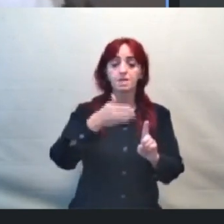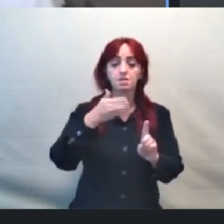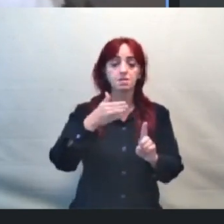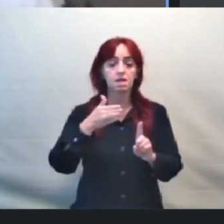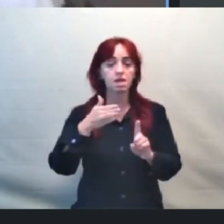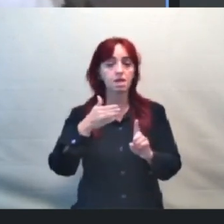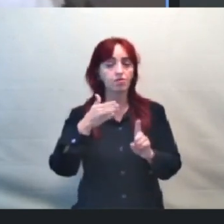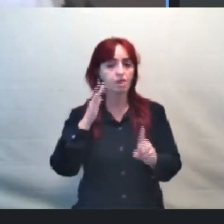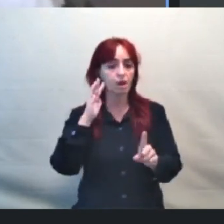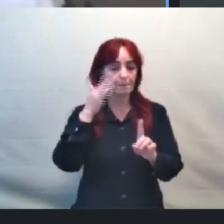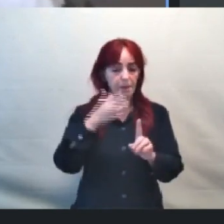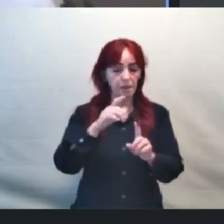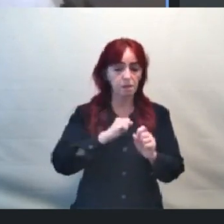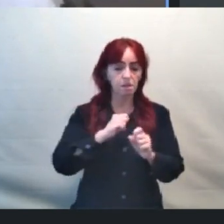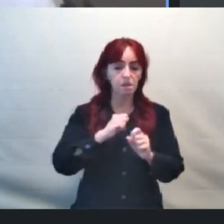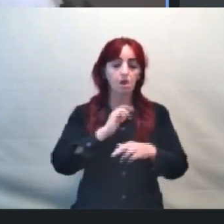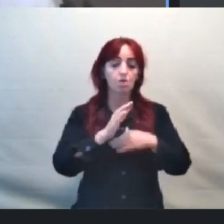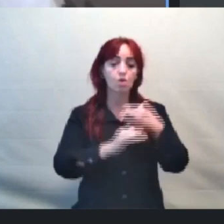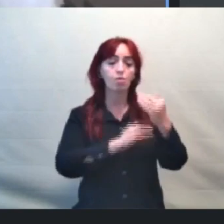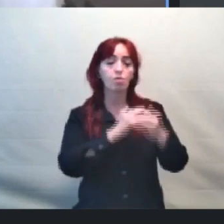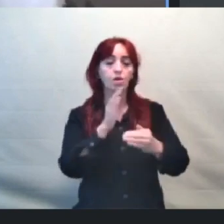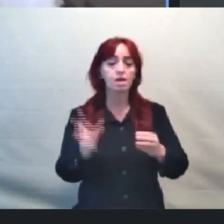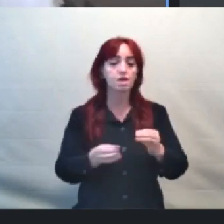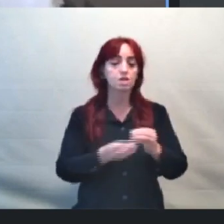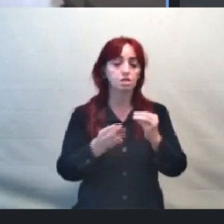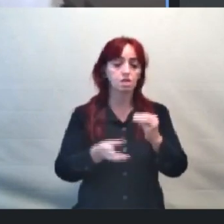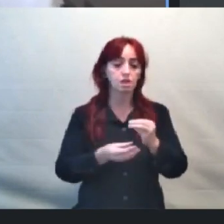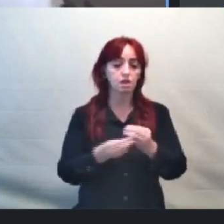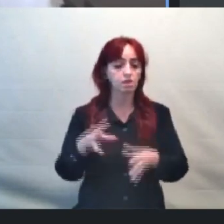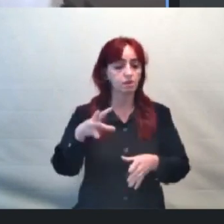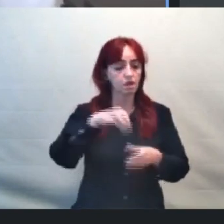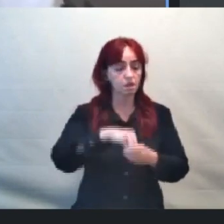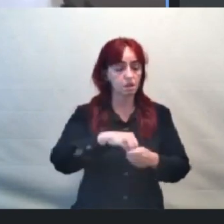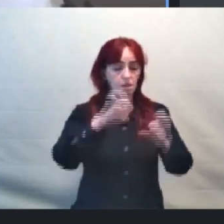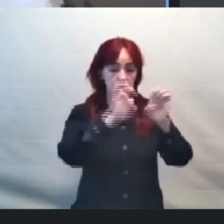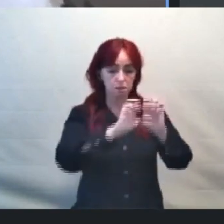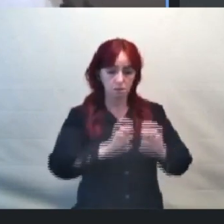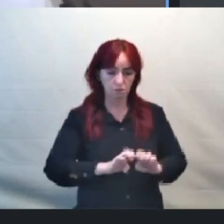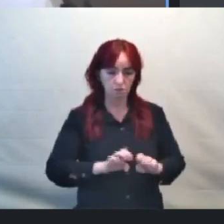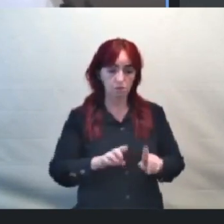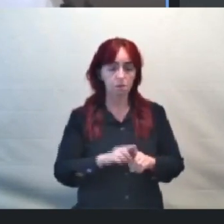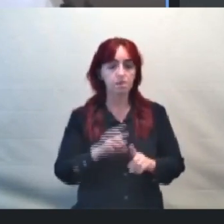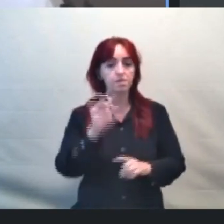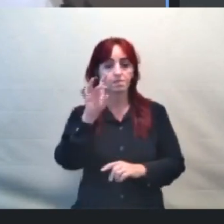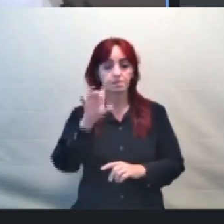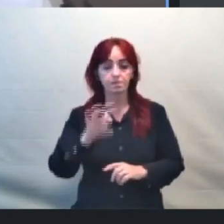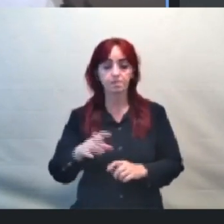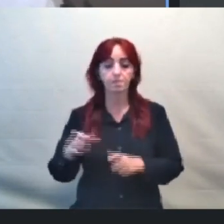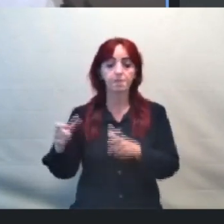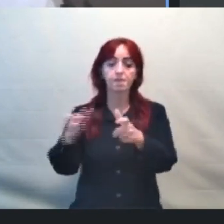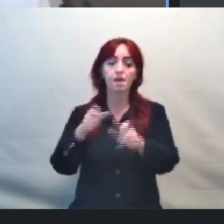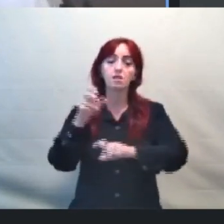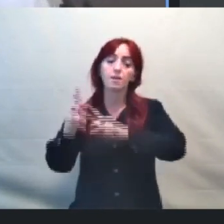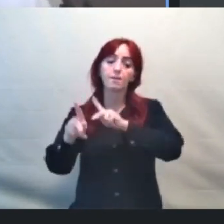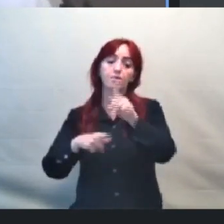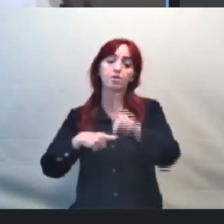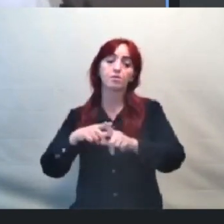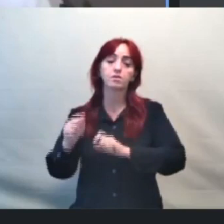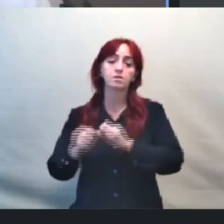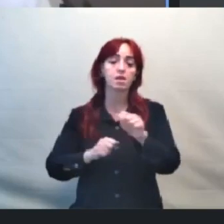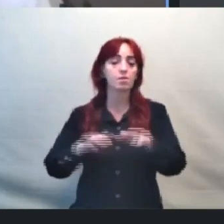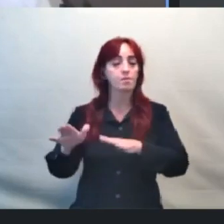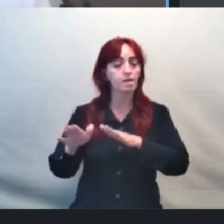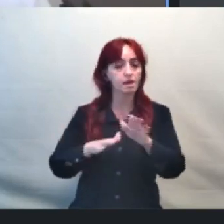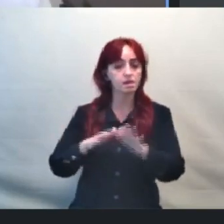cumulativas, dentro da nossa estrutura programática, né? Cada público desse, nós temos uma ação orçamentária específica. Dentro dessa